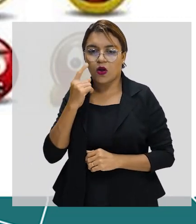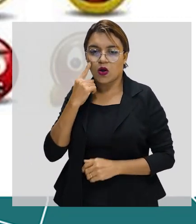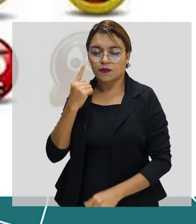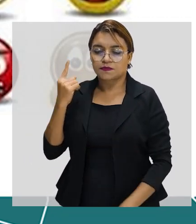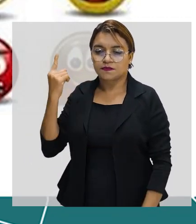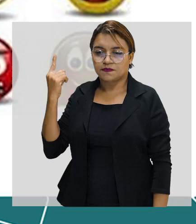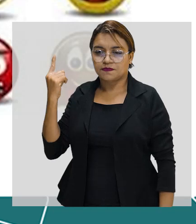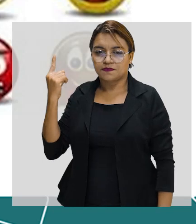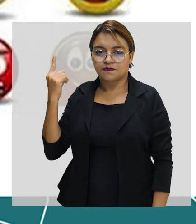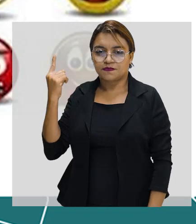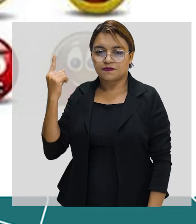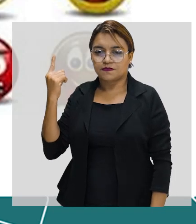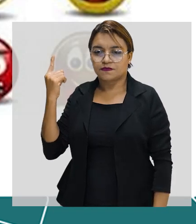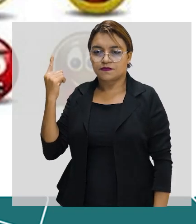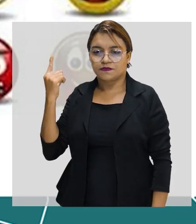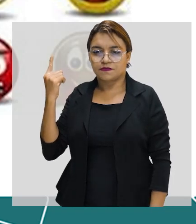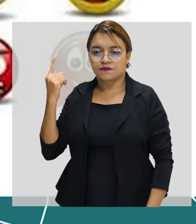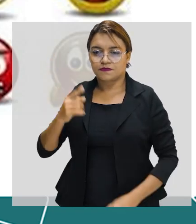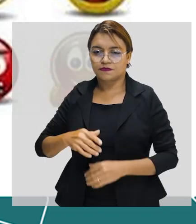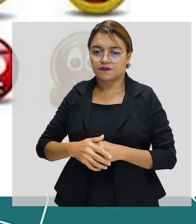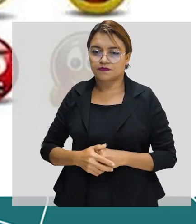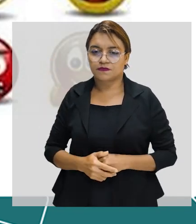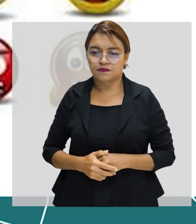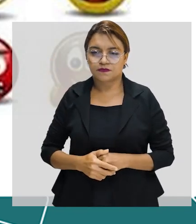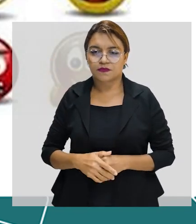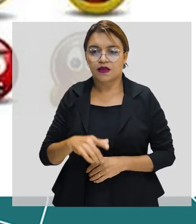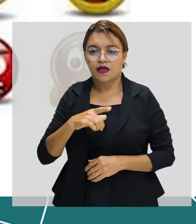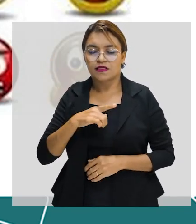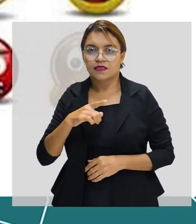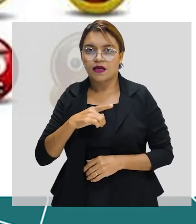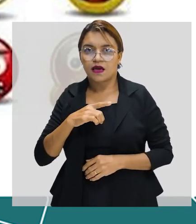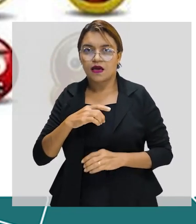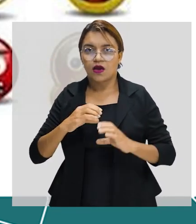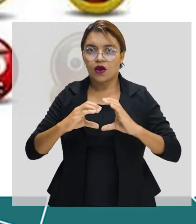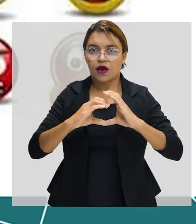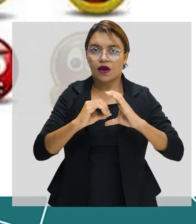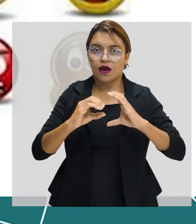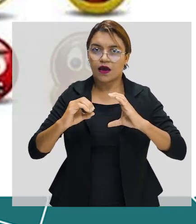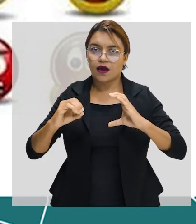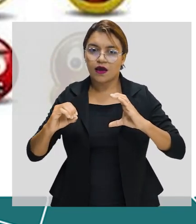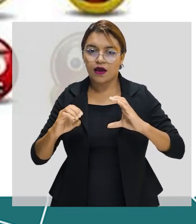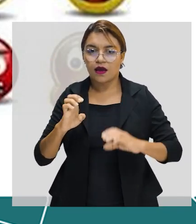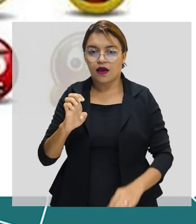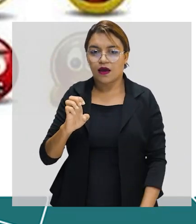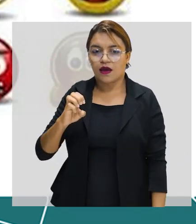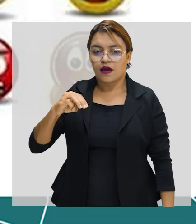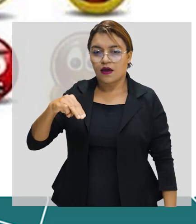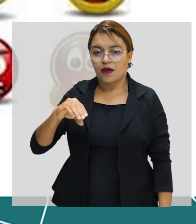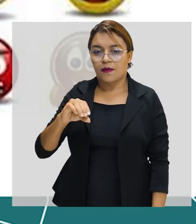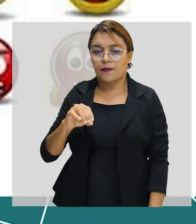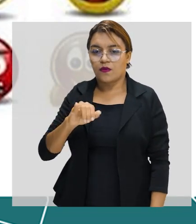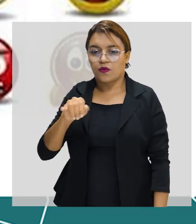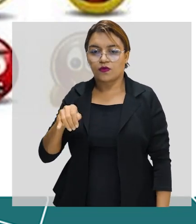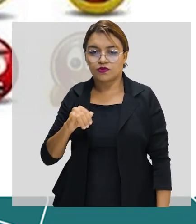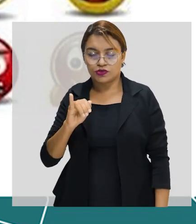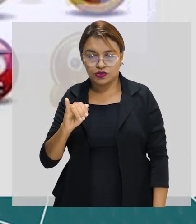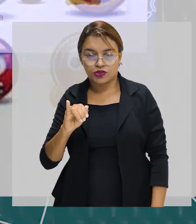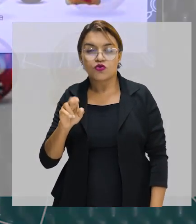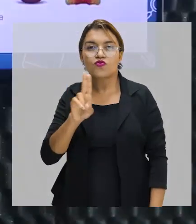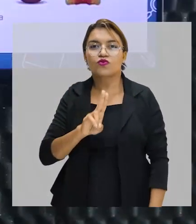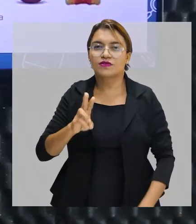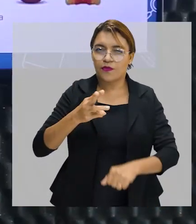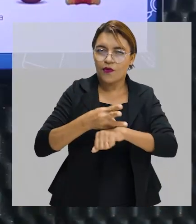de imagens. E eu trouxe aqui os emojis que nós usamos nas nossas mensagens de WhatsApp.